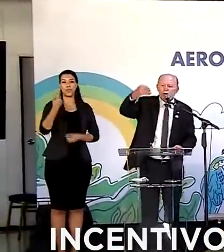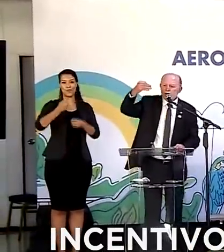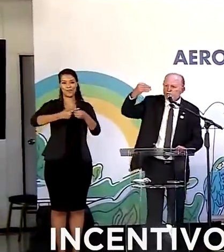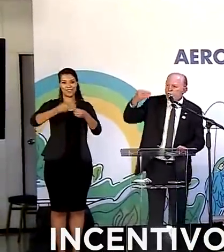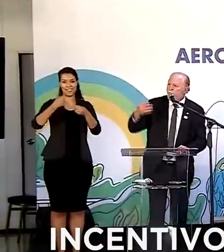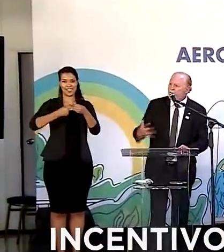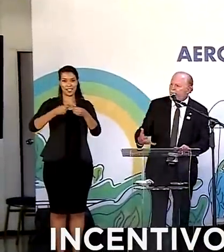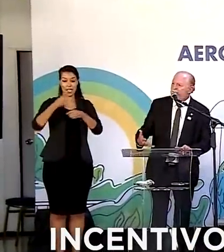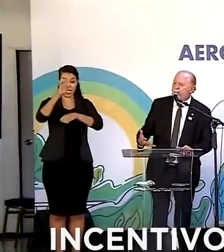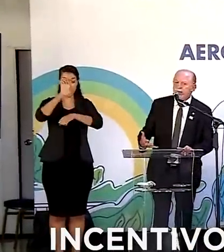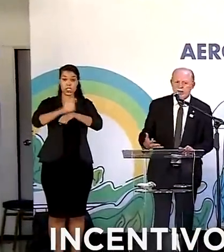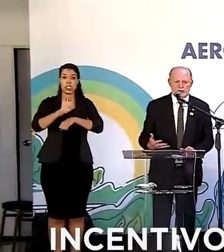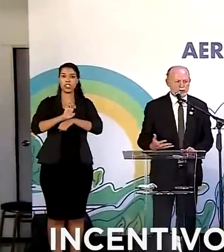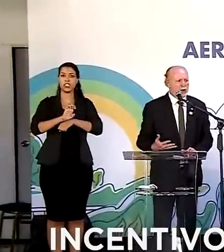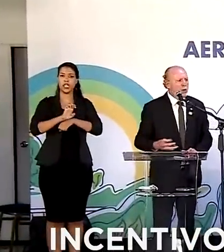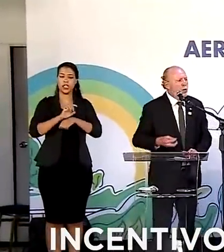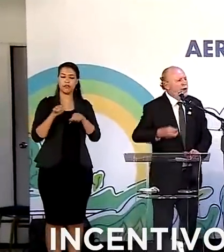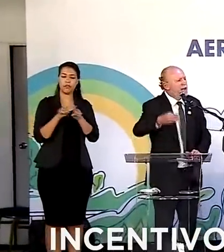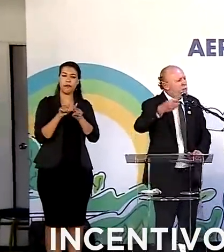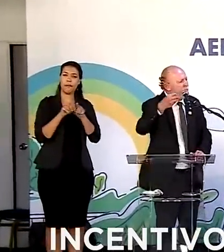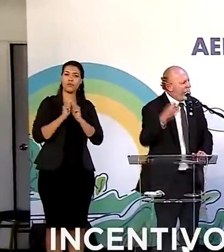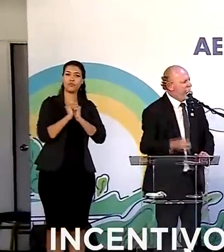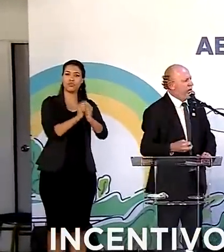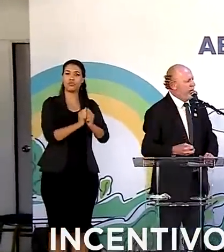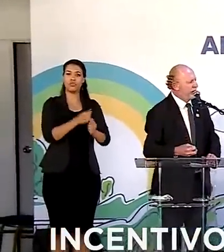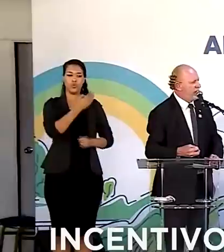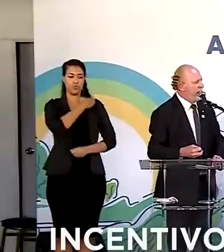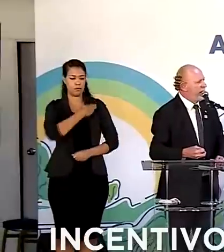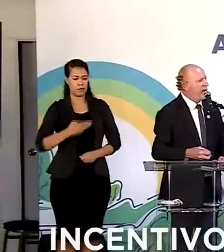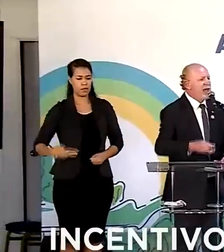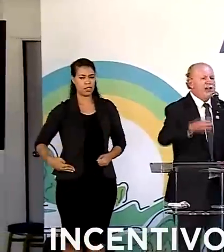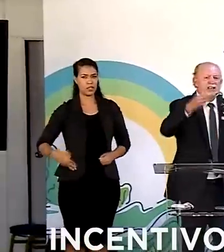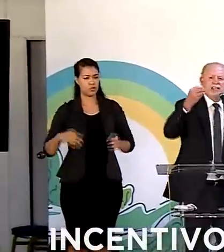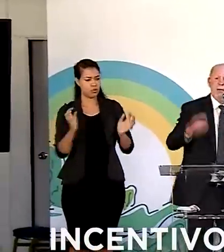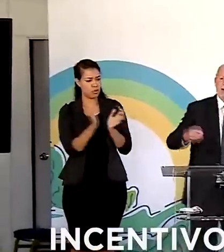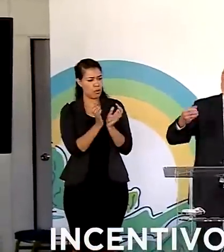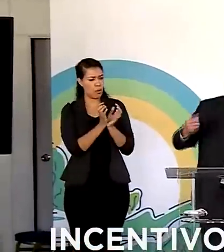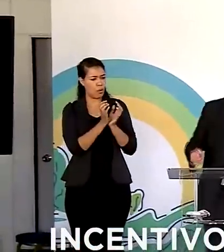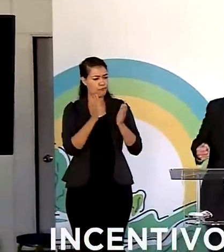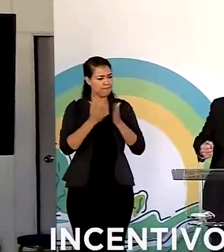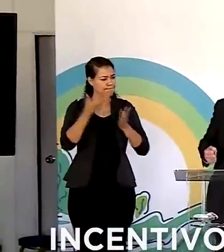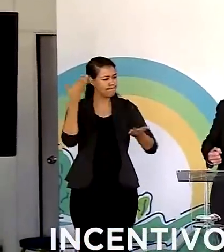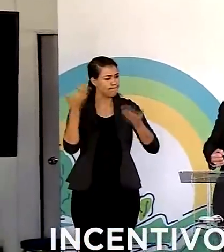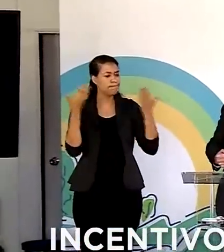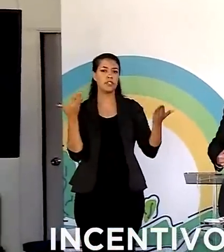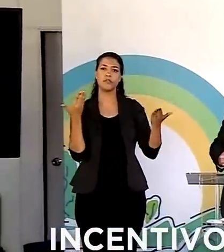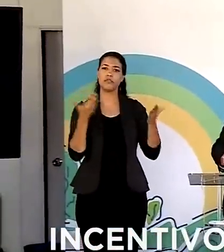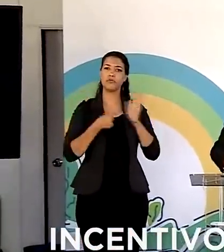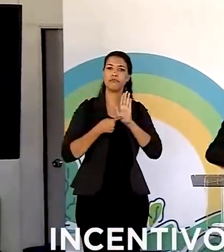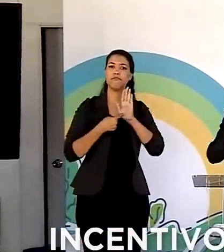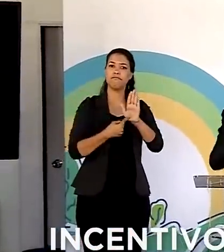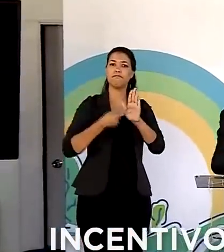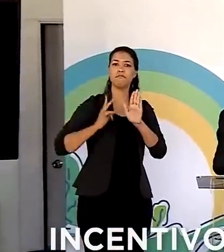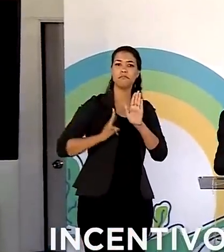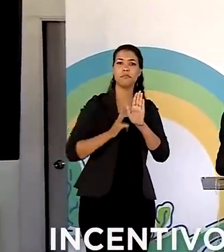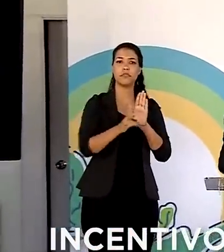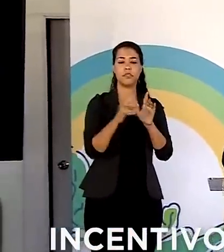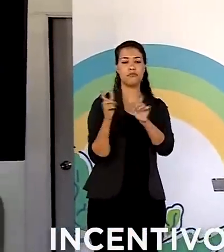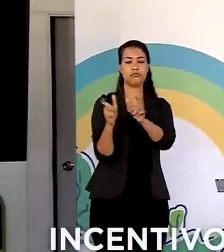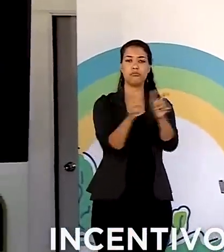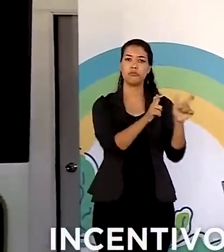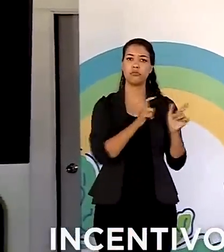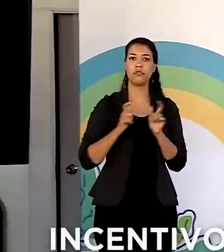coroado pelos seus competentes ministros, por uma equipe maravilhosa, que deixa sempre a sua marca onde vai. E agora,